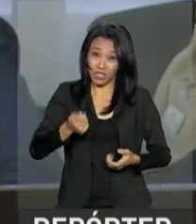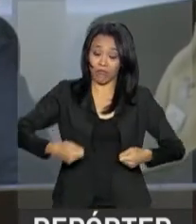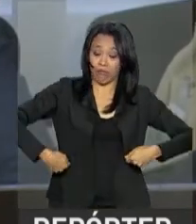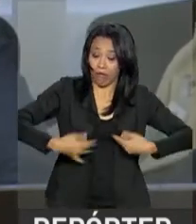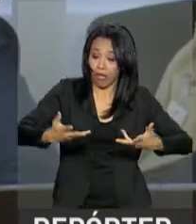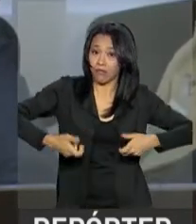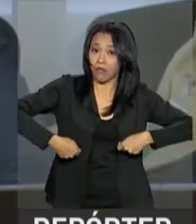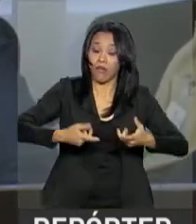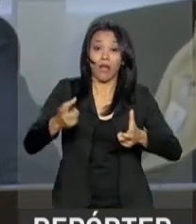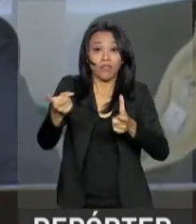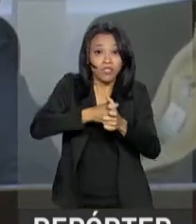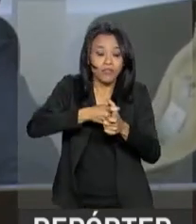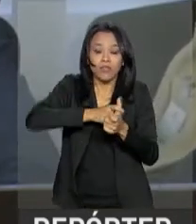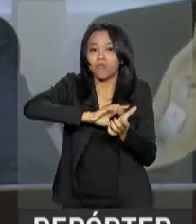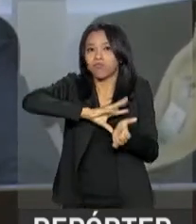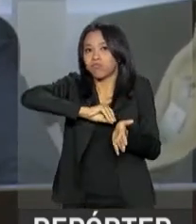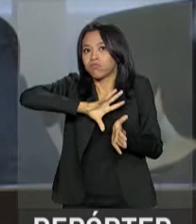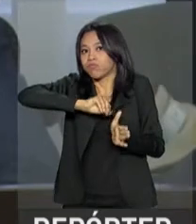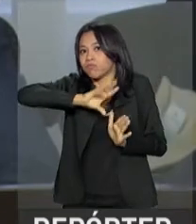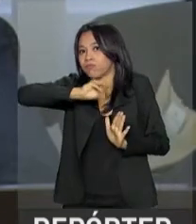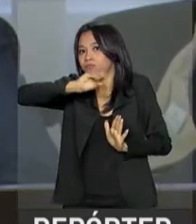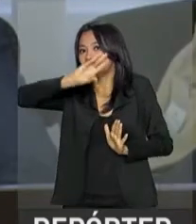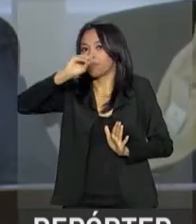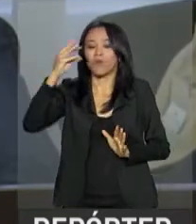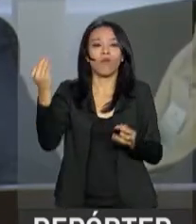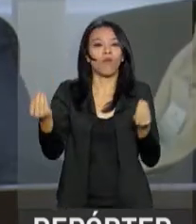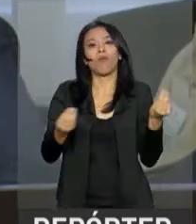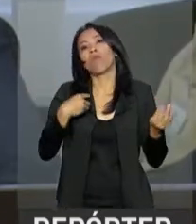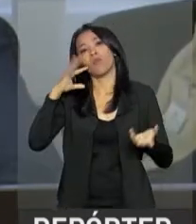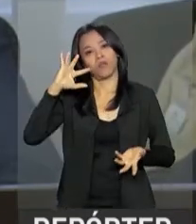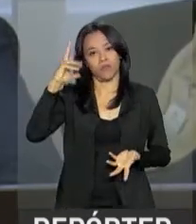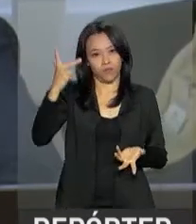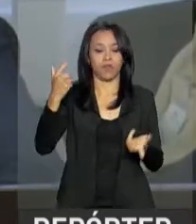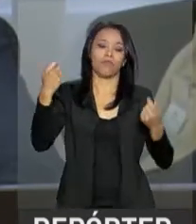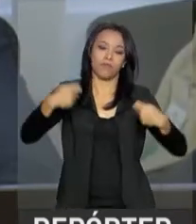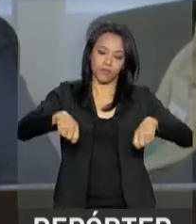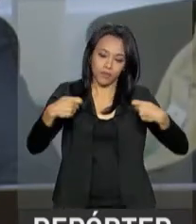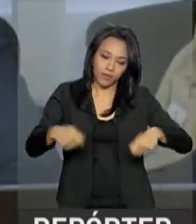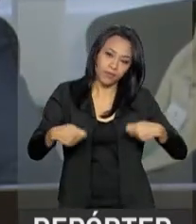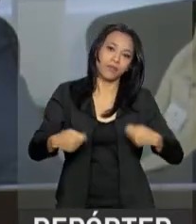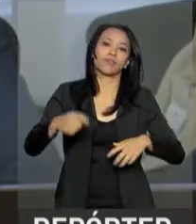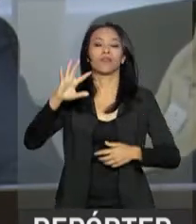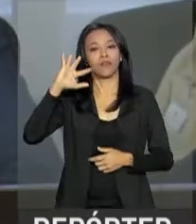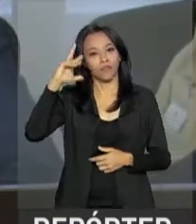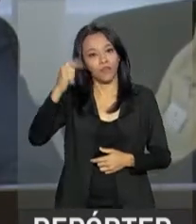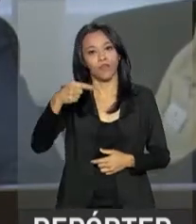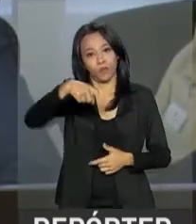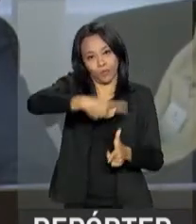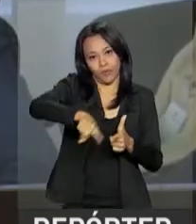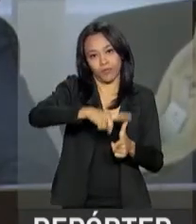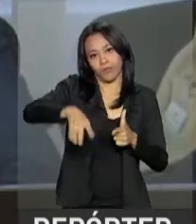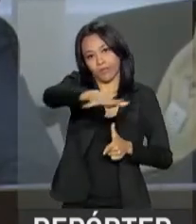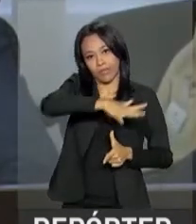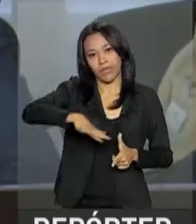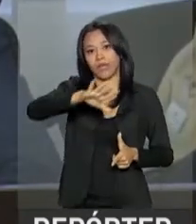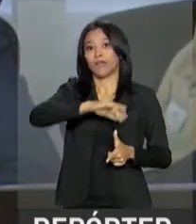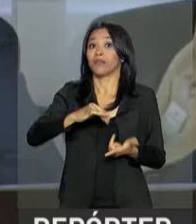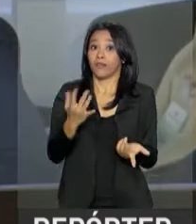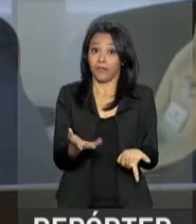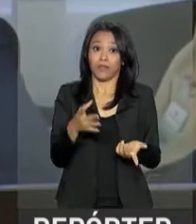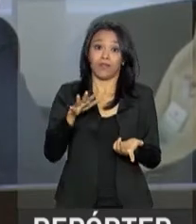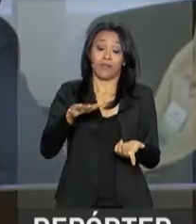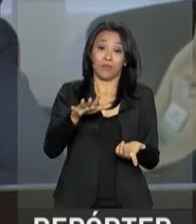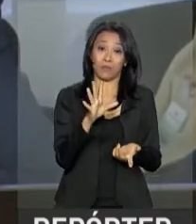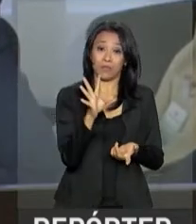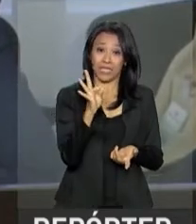restará outra alternativa ao país que não o contínuo crescimento da carga tributária que todos aqui já que reconhecemos